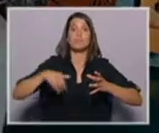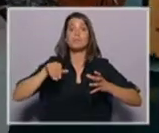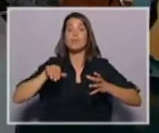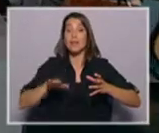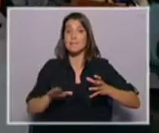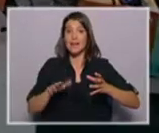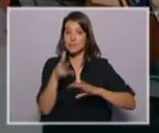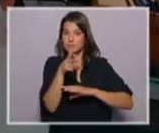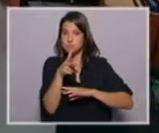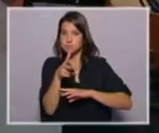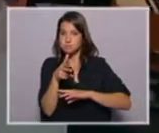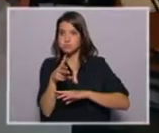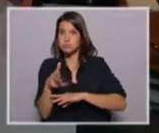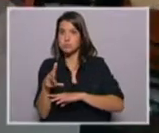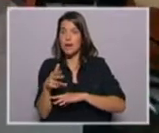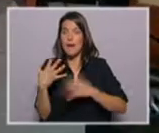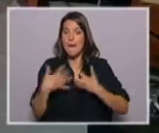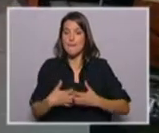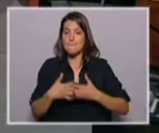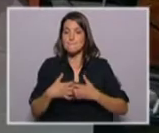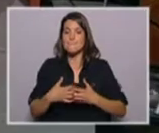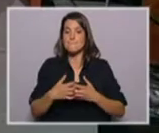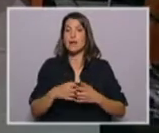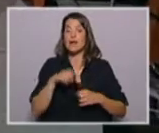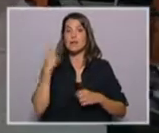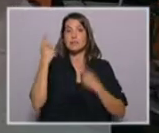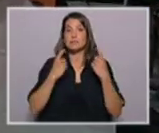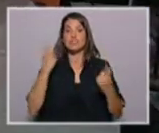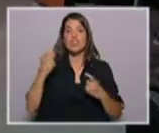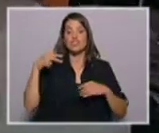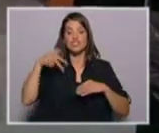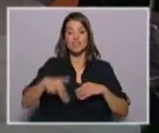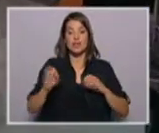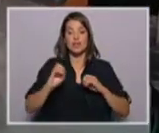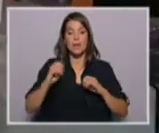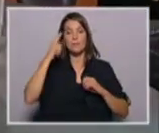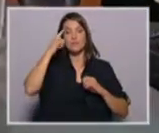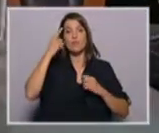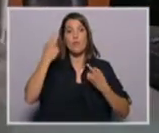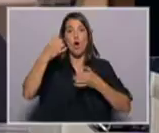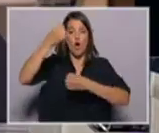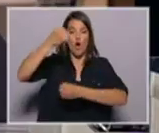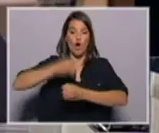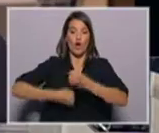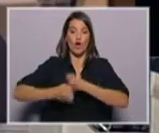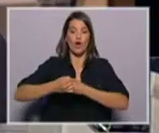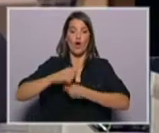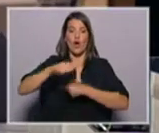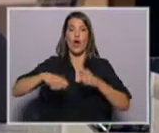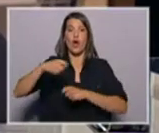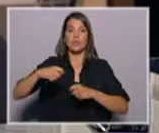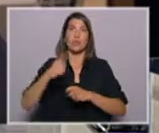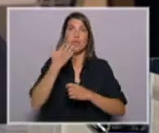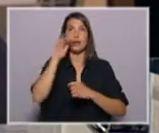primeiros planos até consideravam a hipótese de não haver uma escada, mas sim uma corda, quase que parecia que íamos enforcar o homem, mas quase